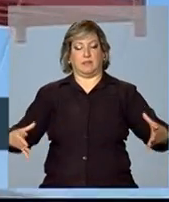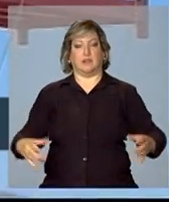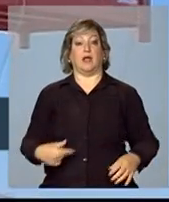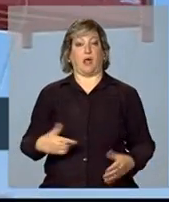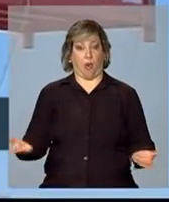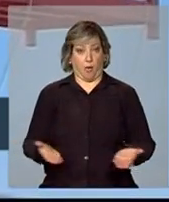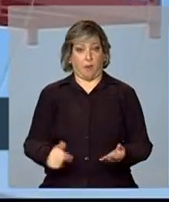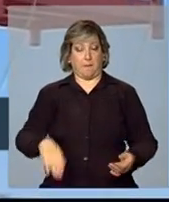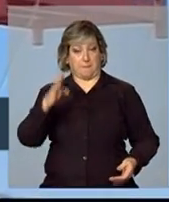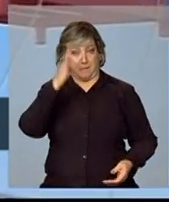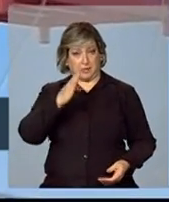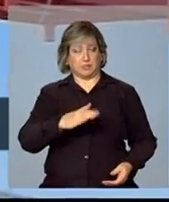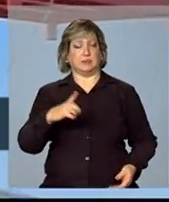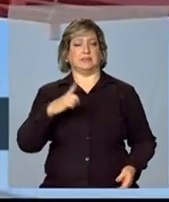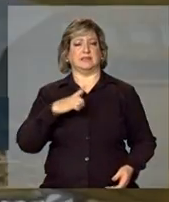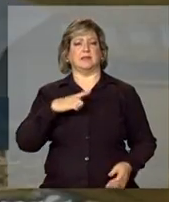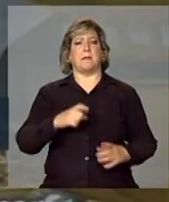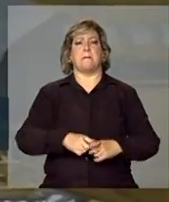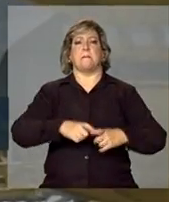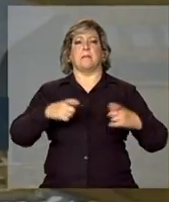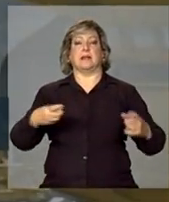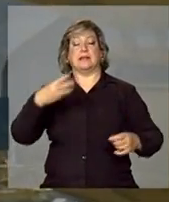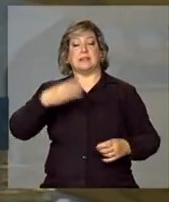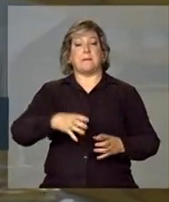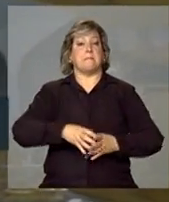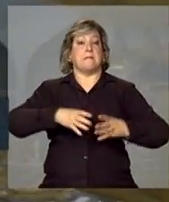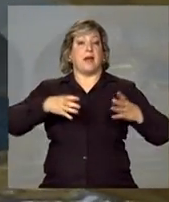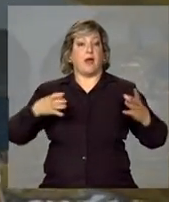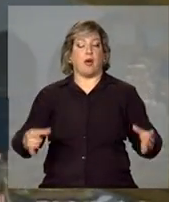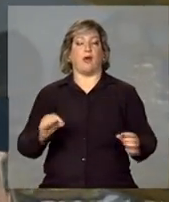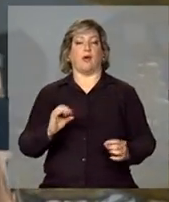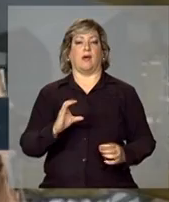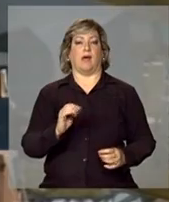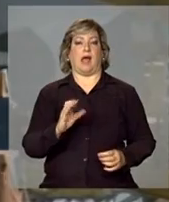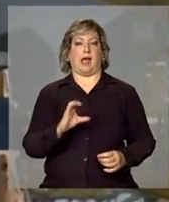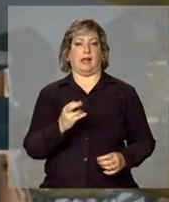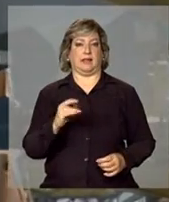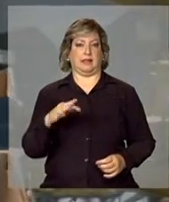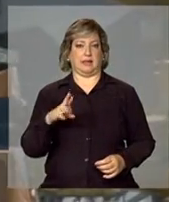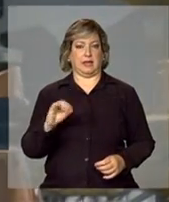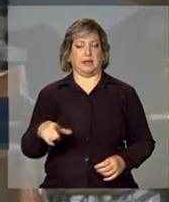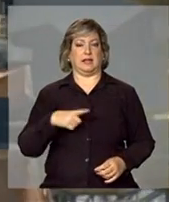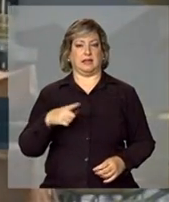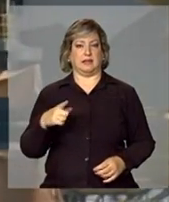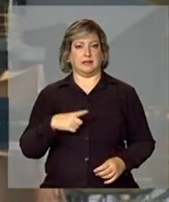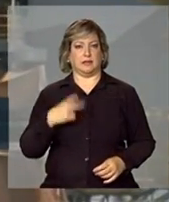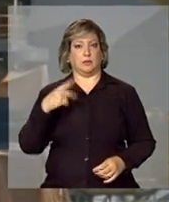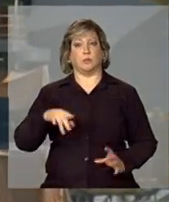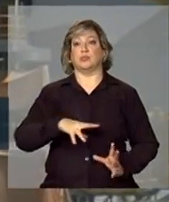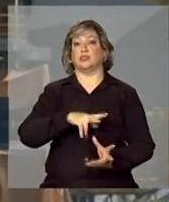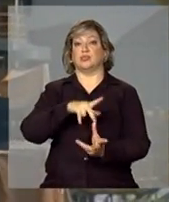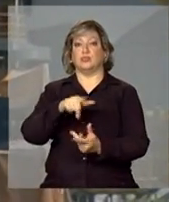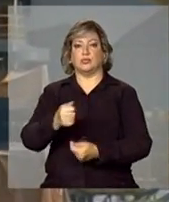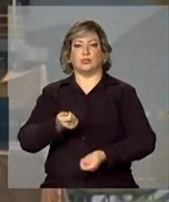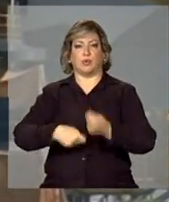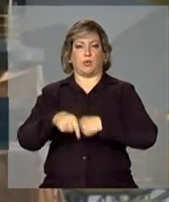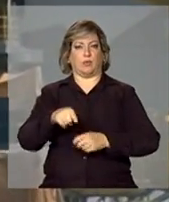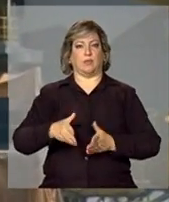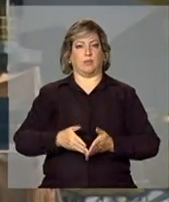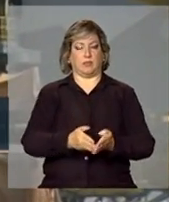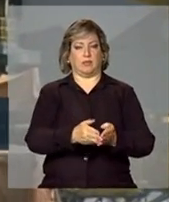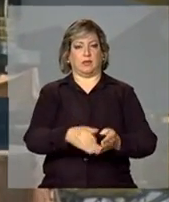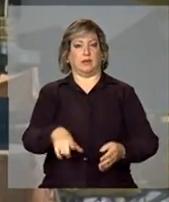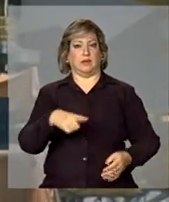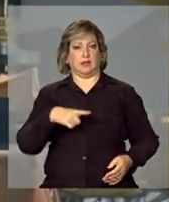maior carteira de encomendas de Petroleiros do mundo o setor que chegou a ter menos de 2.000 trabalhadores na